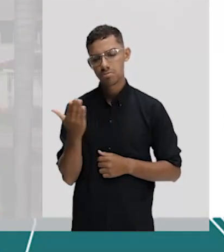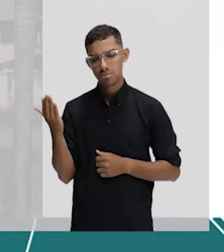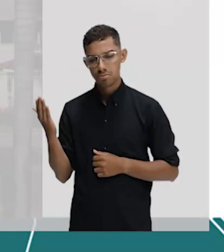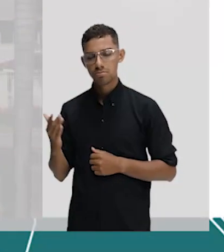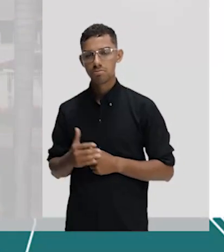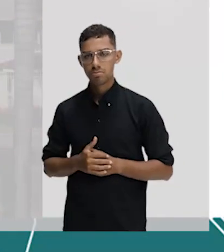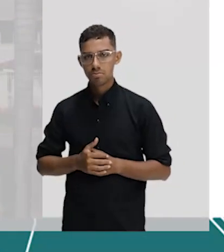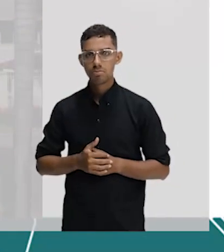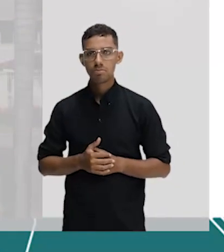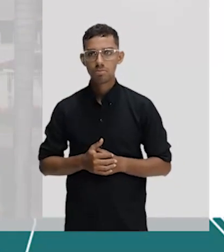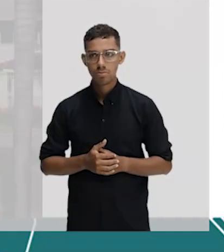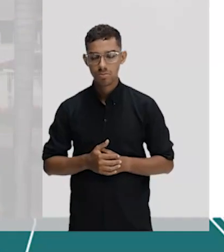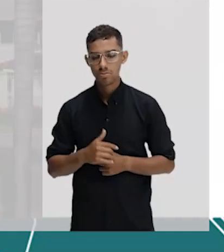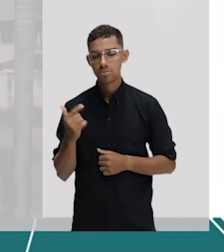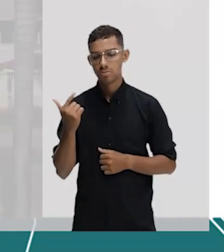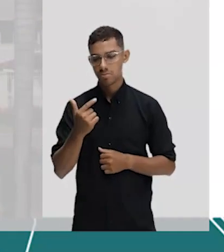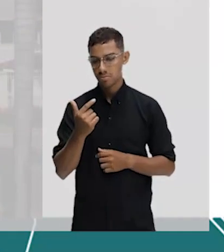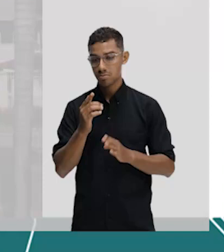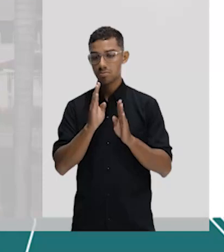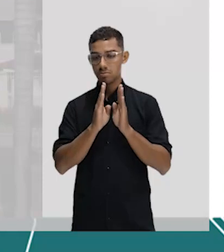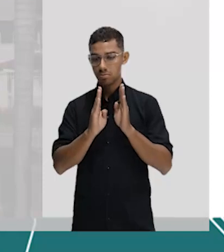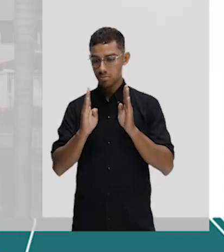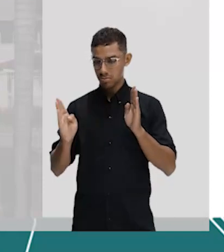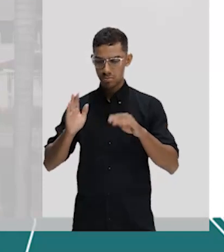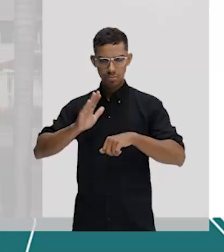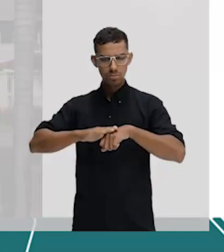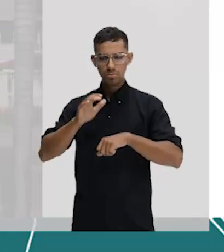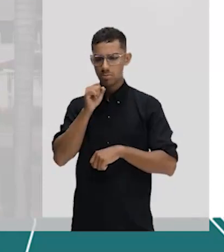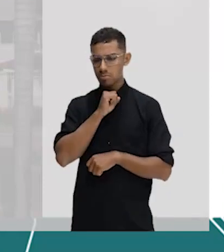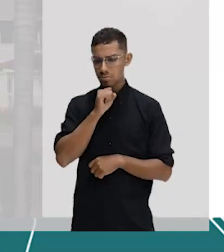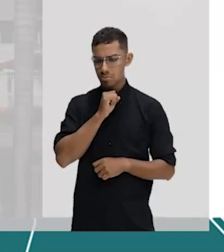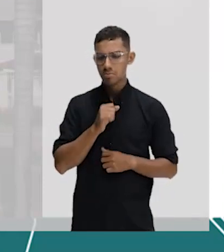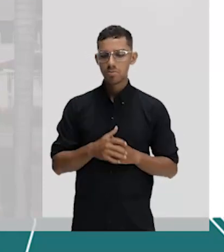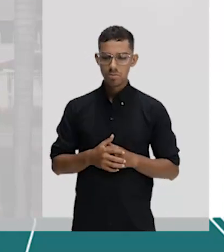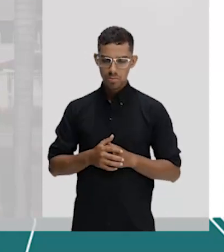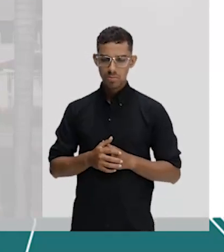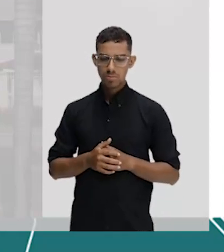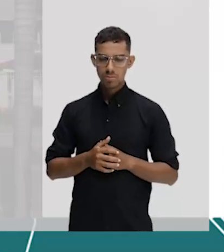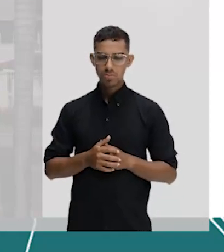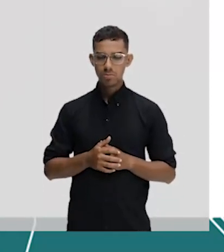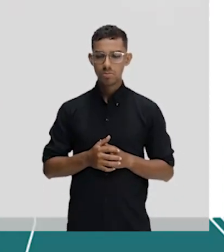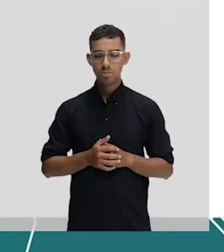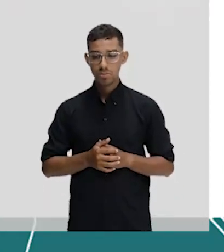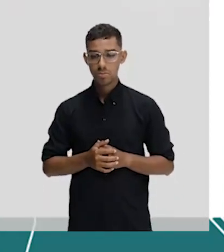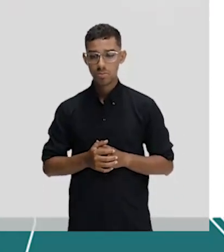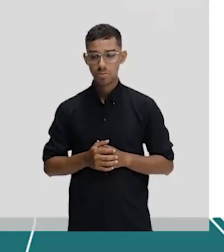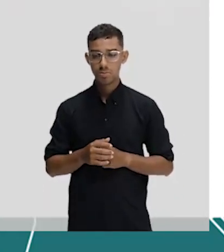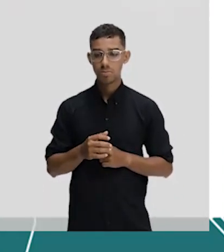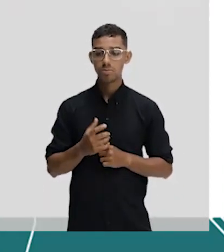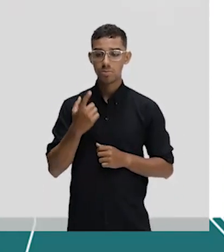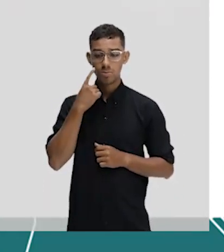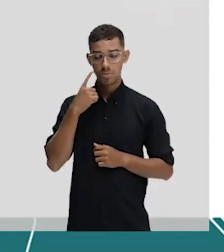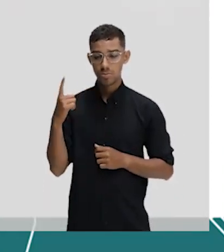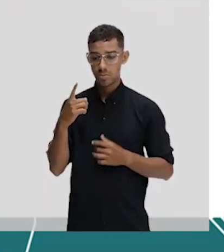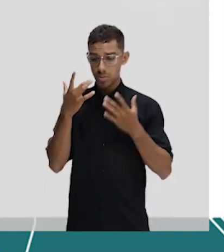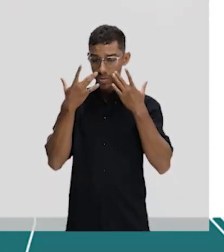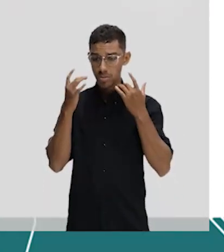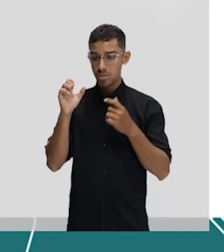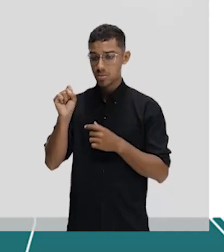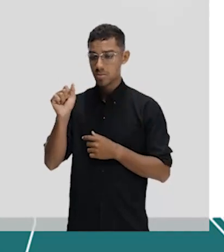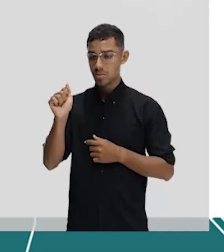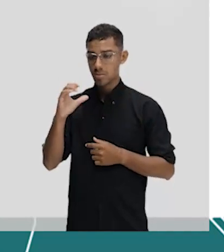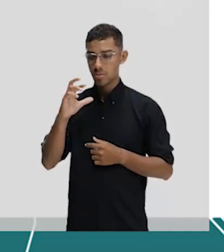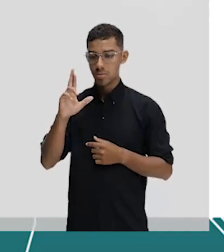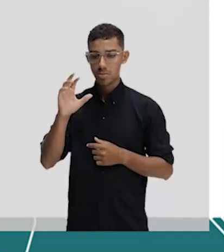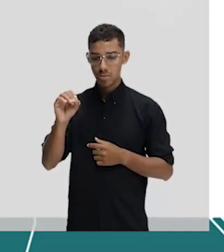parte. É a segunda biblioteca mais antiga em funcionamento do país. E por último, que eu falei para vocês, o Museu de Arte Sacra. Bom,